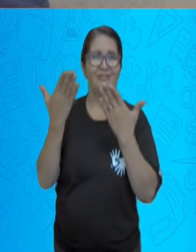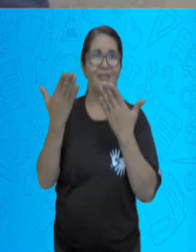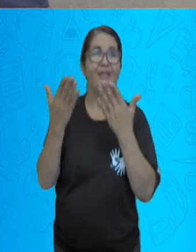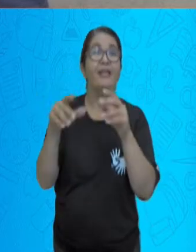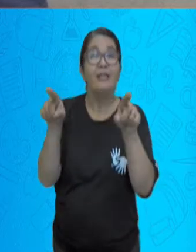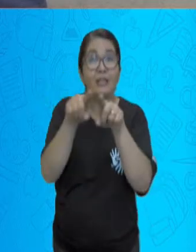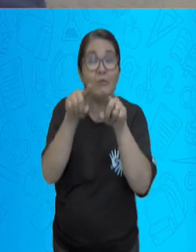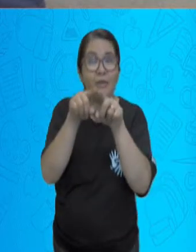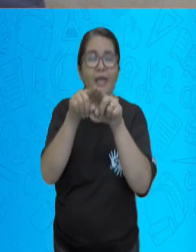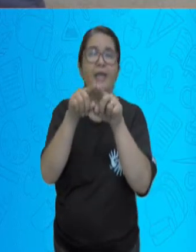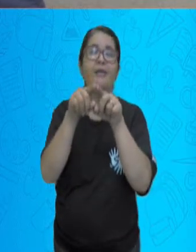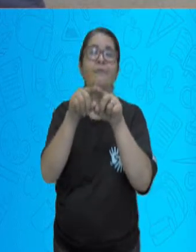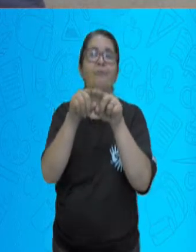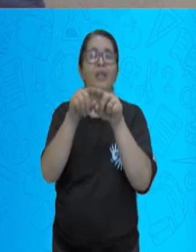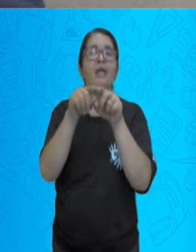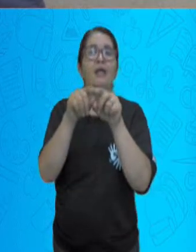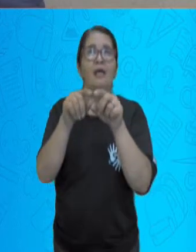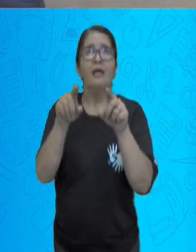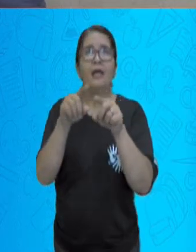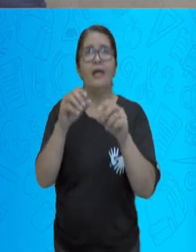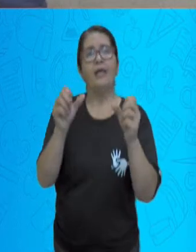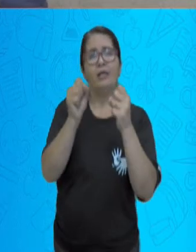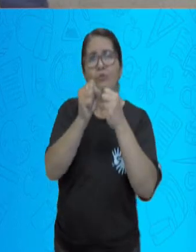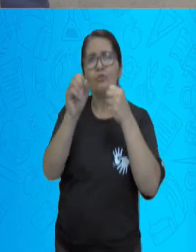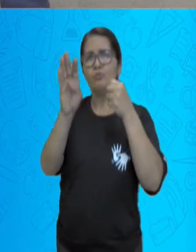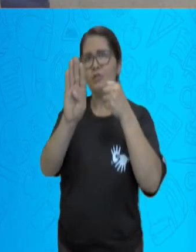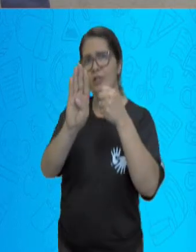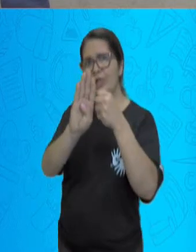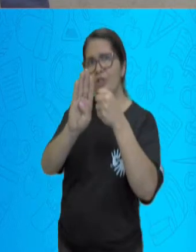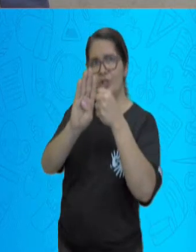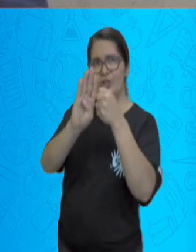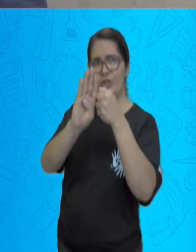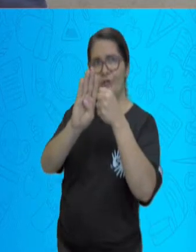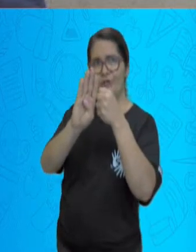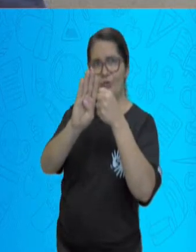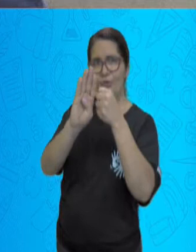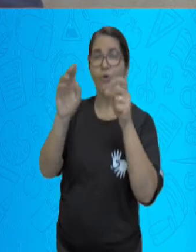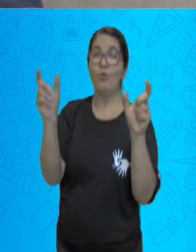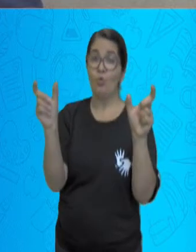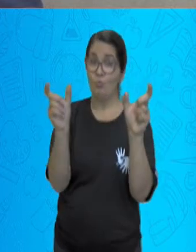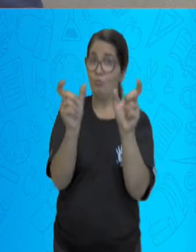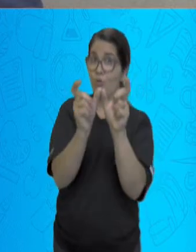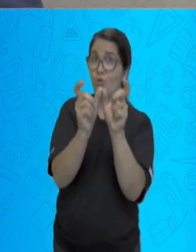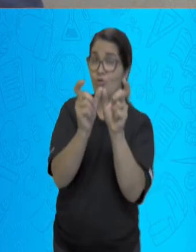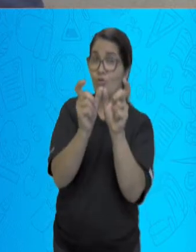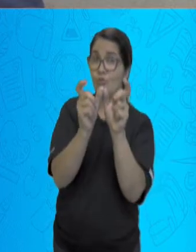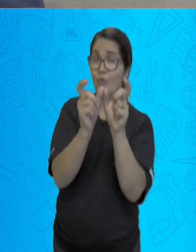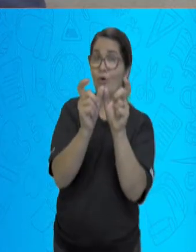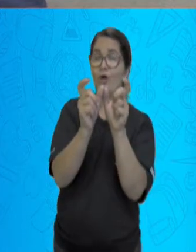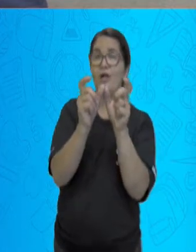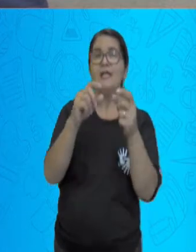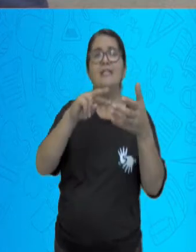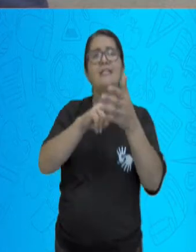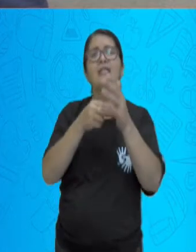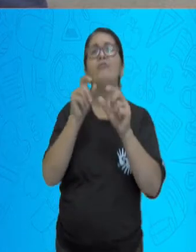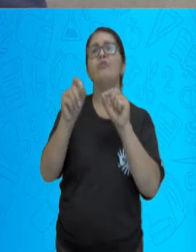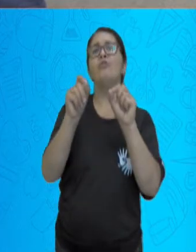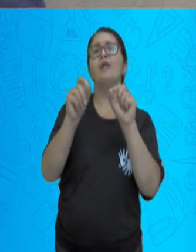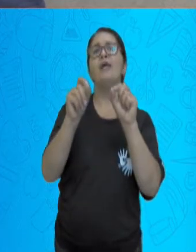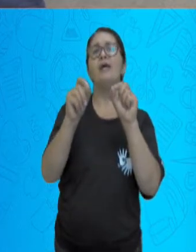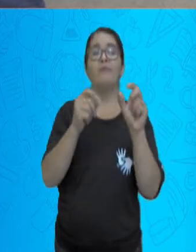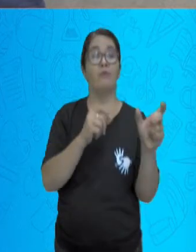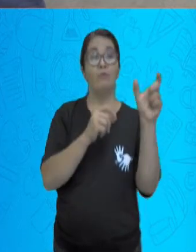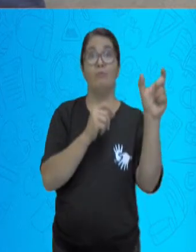interessante perceber que pode se formar por duas junções. Isso. Quando eu digo girassol, tá